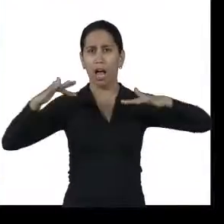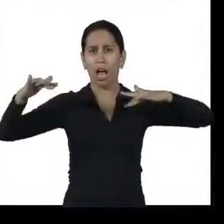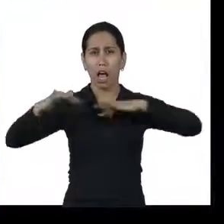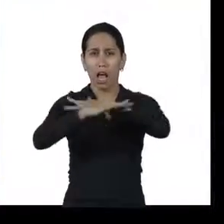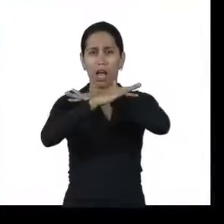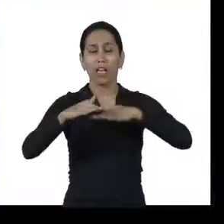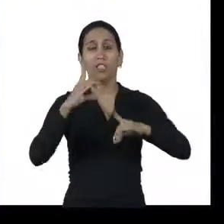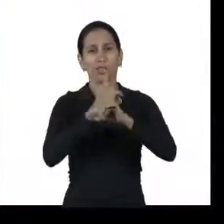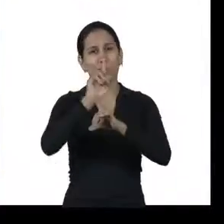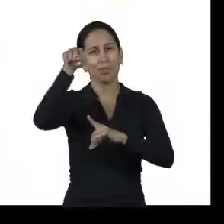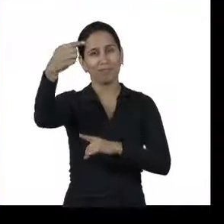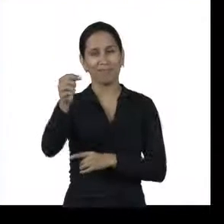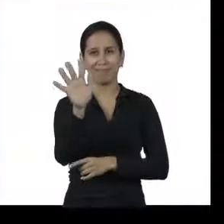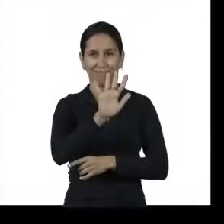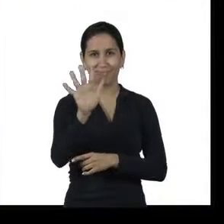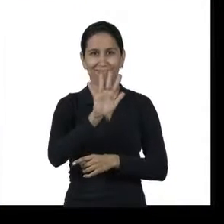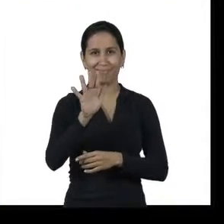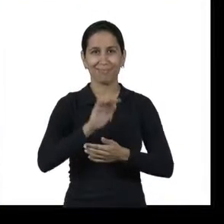no próximo programa.